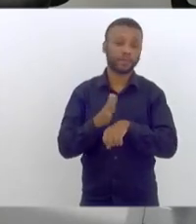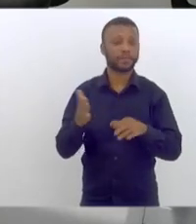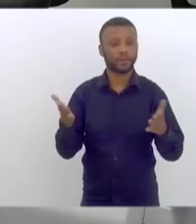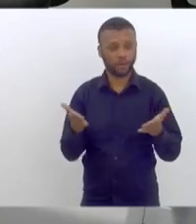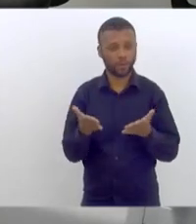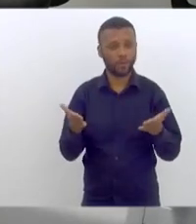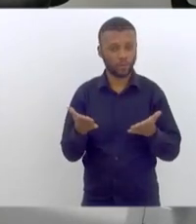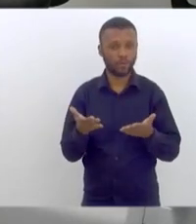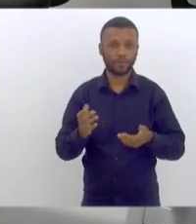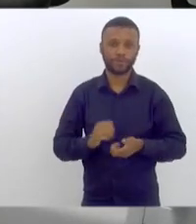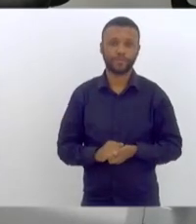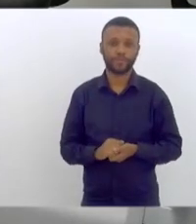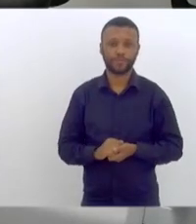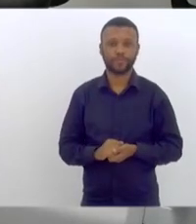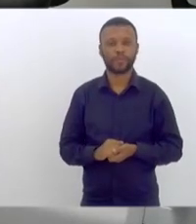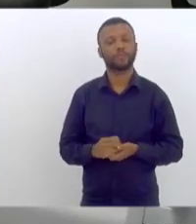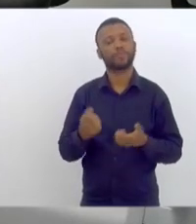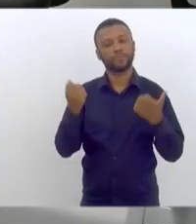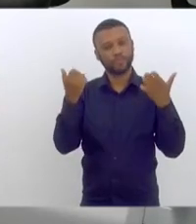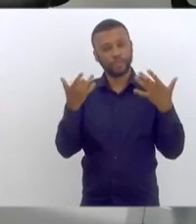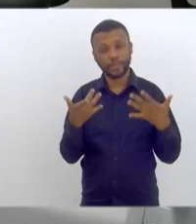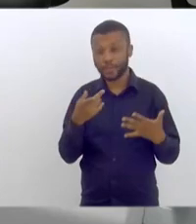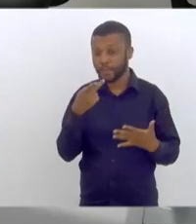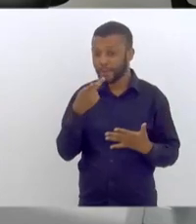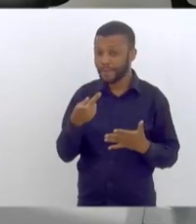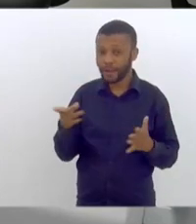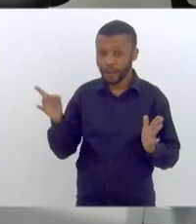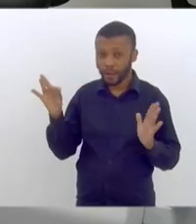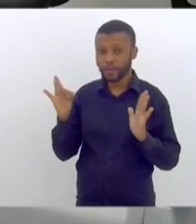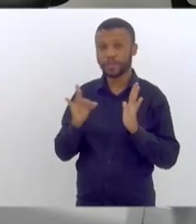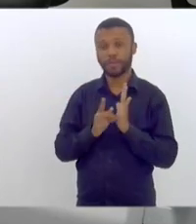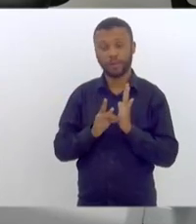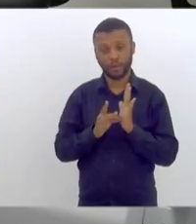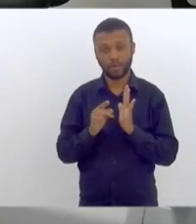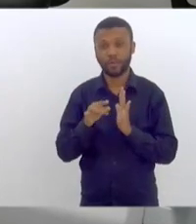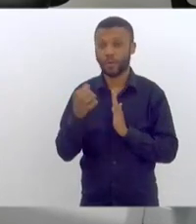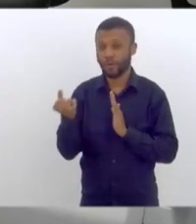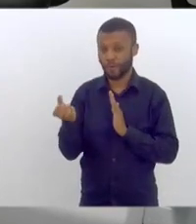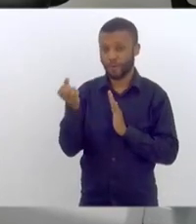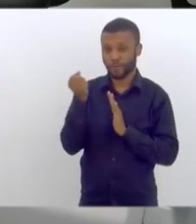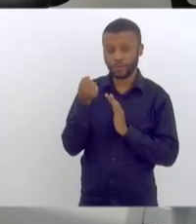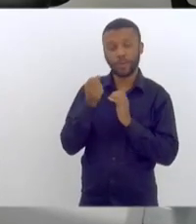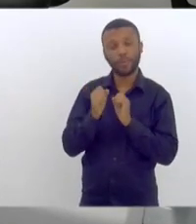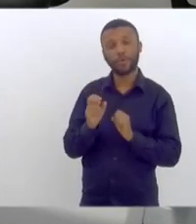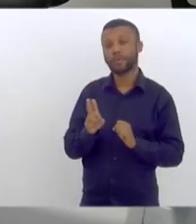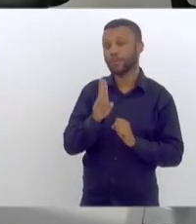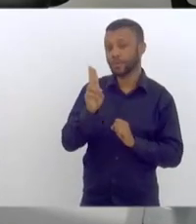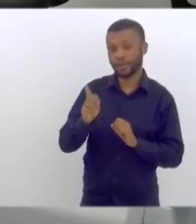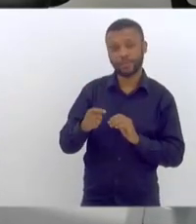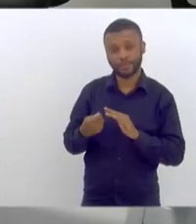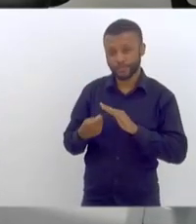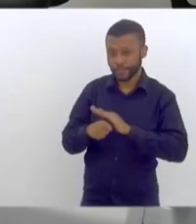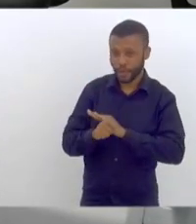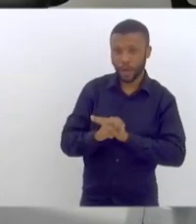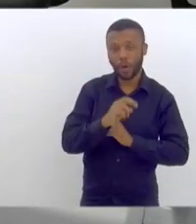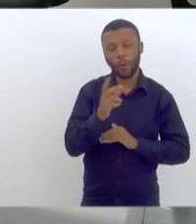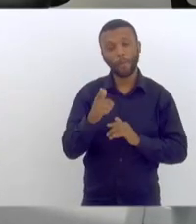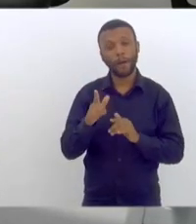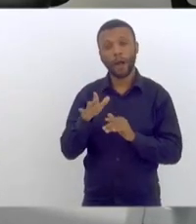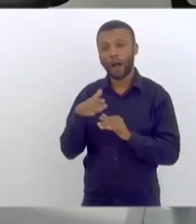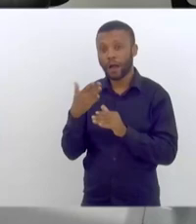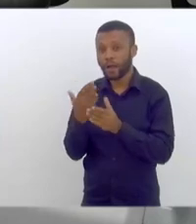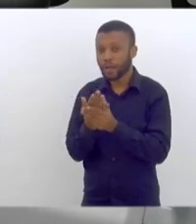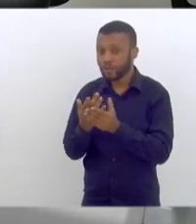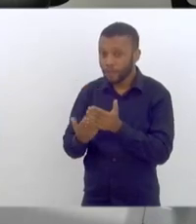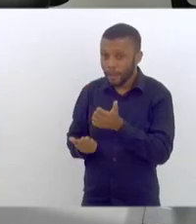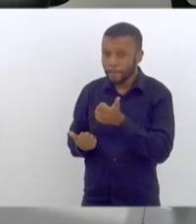como eu coloquei na minha fala original o Fran enfim ele pode ser utilizado tanto para financiamento quanto para ações é de apoio